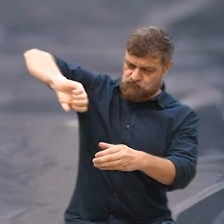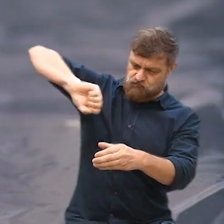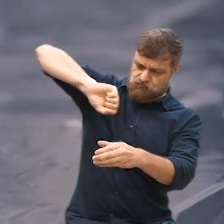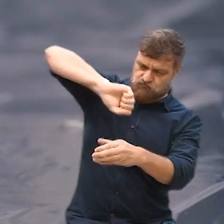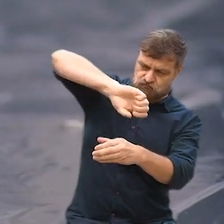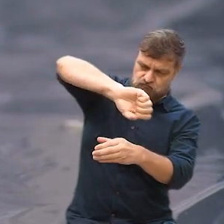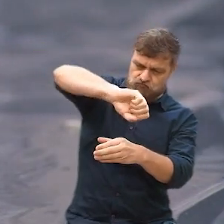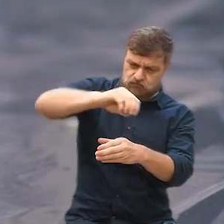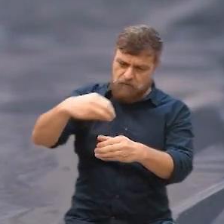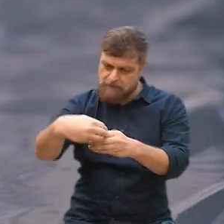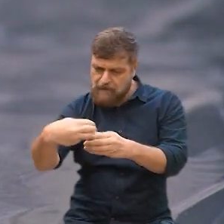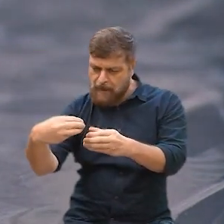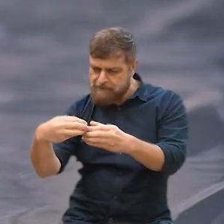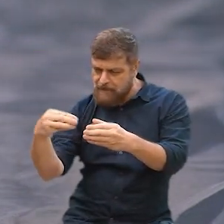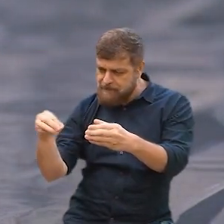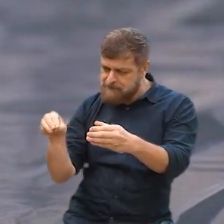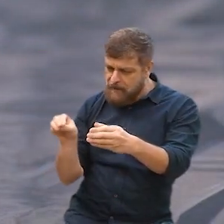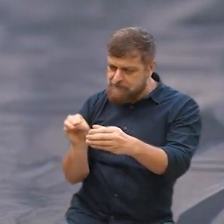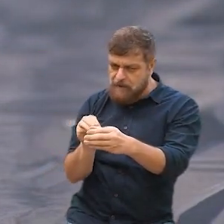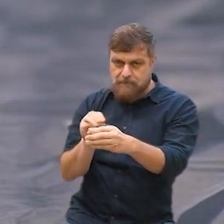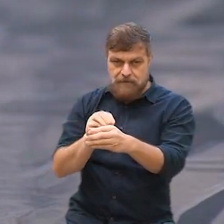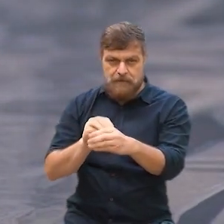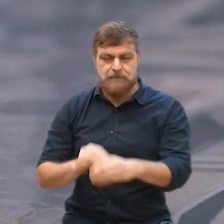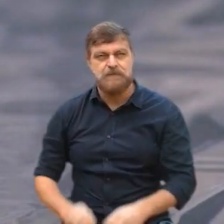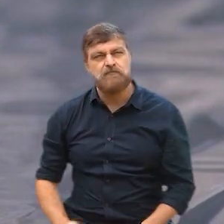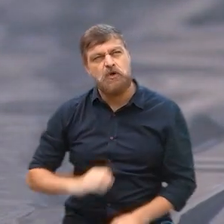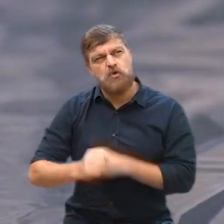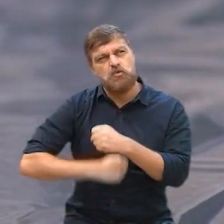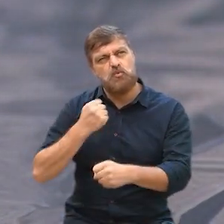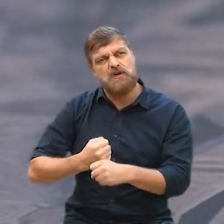e aí a demanda começou a crescer demais. De